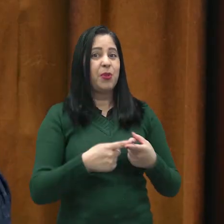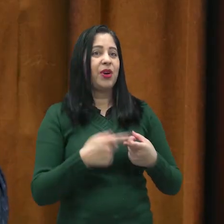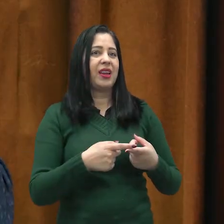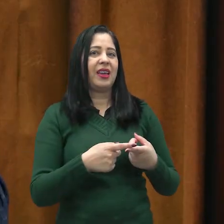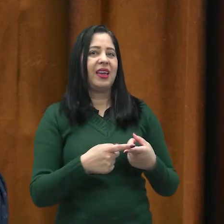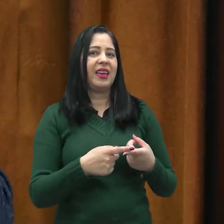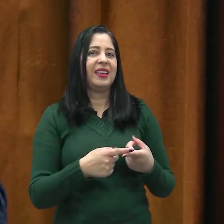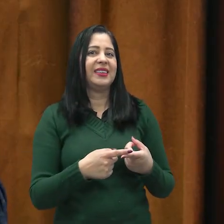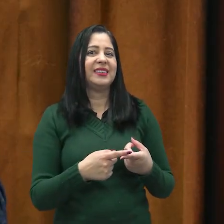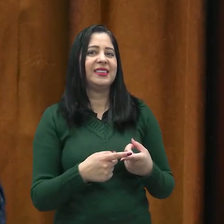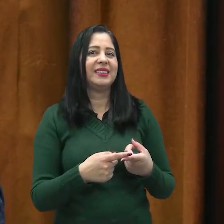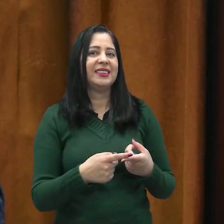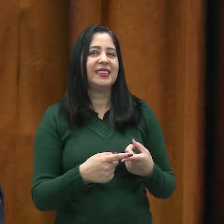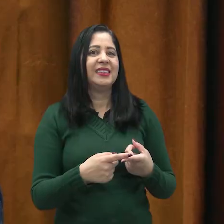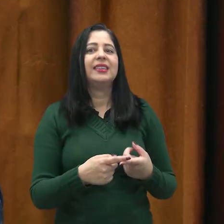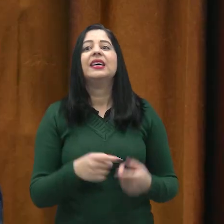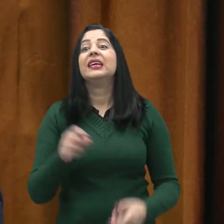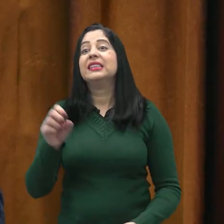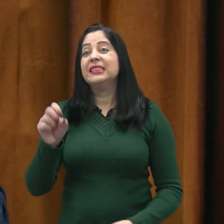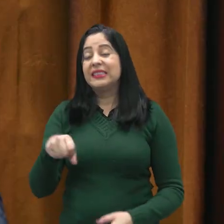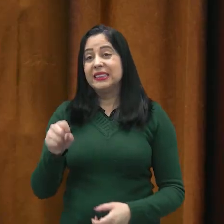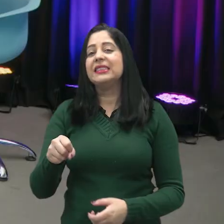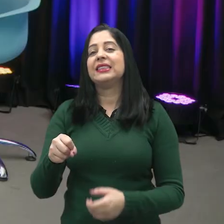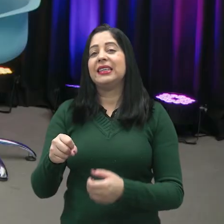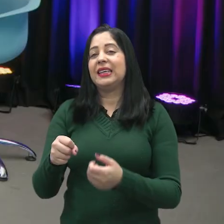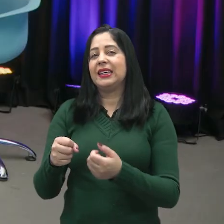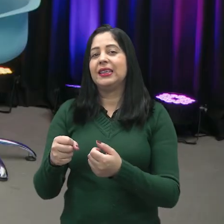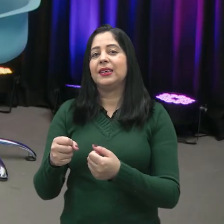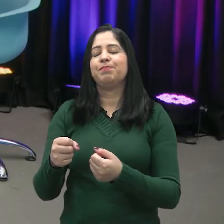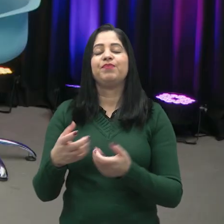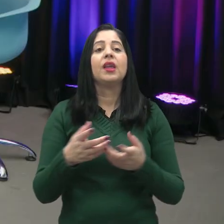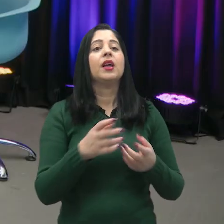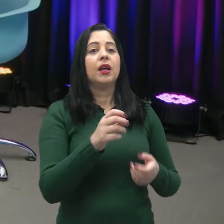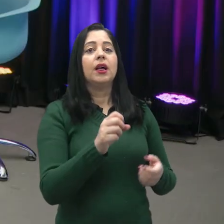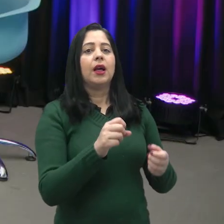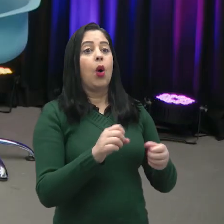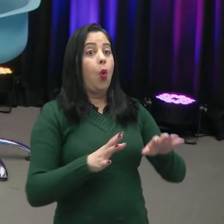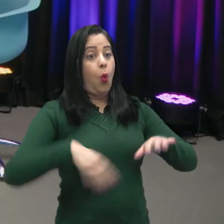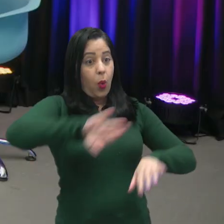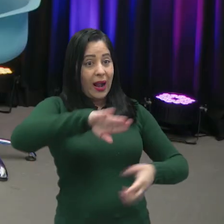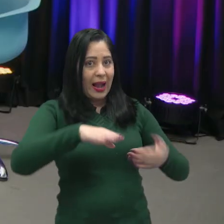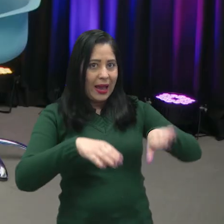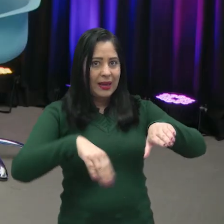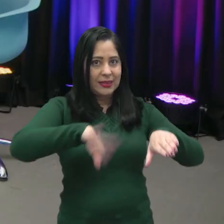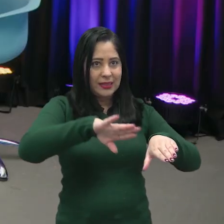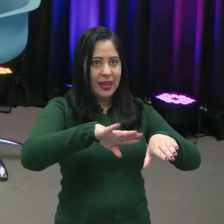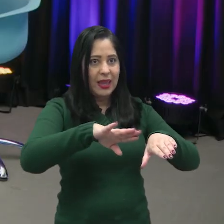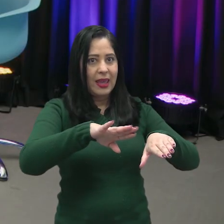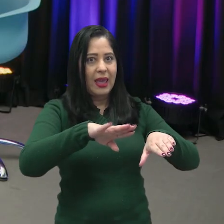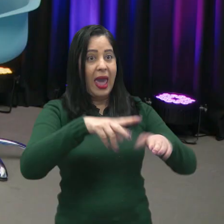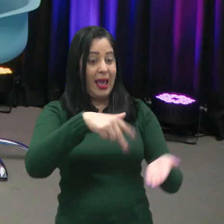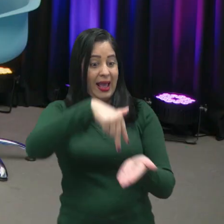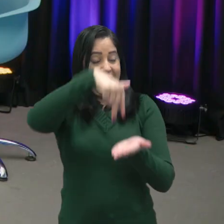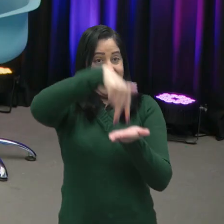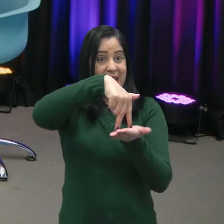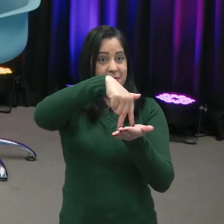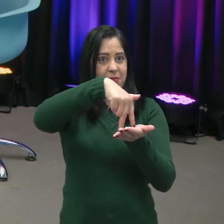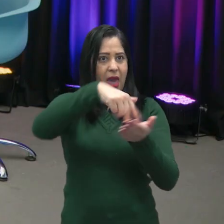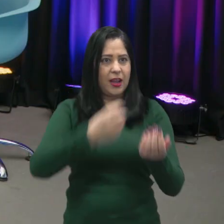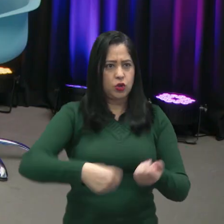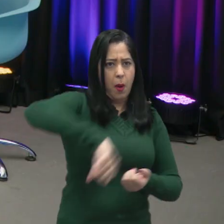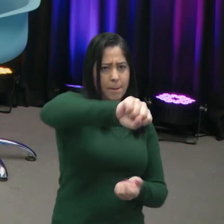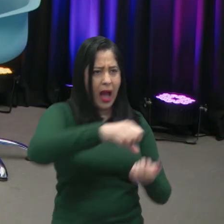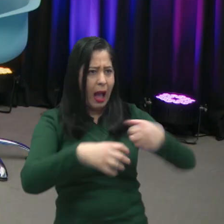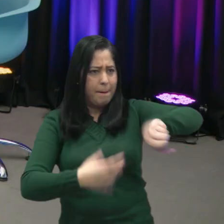não era tão... Exigia assim, tanto condicionamento, isso. Né? Não condicionamento. O karatê, você lutava mais em pé,